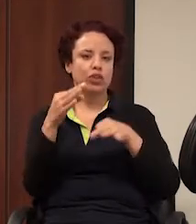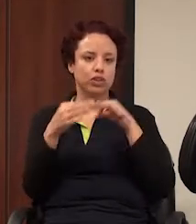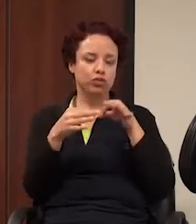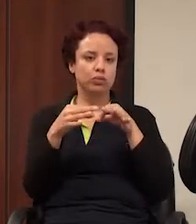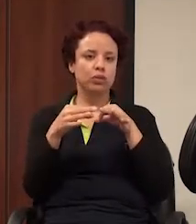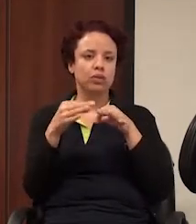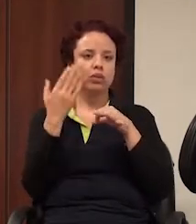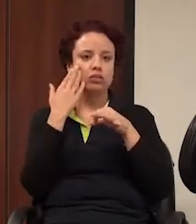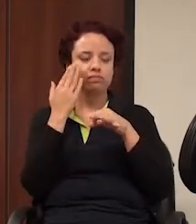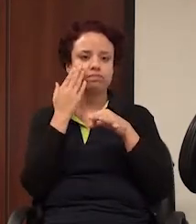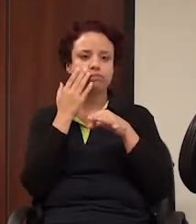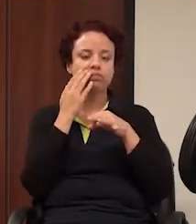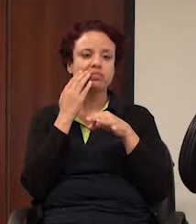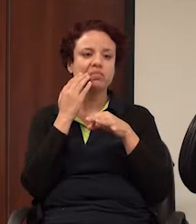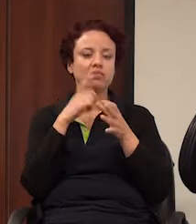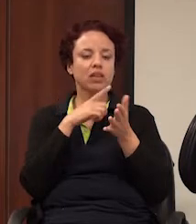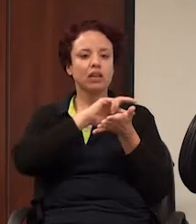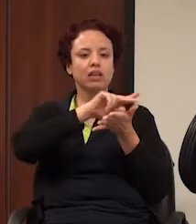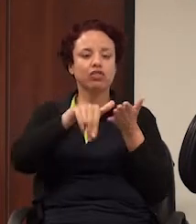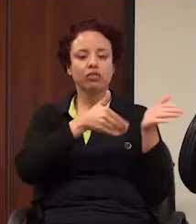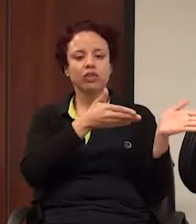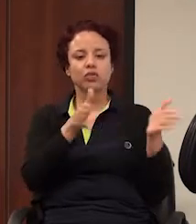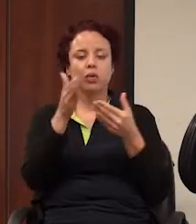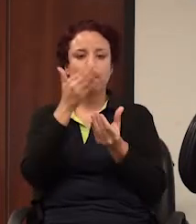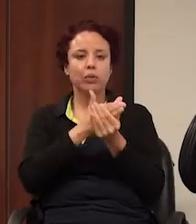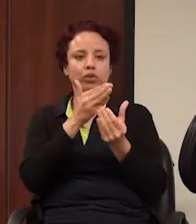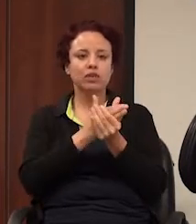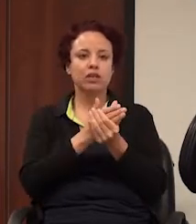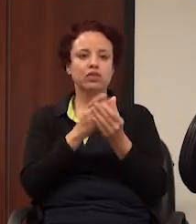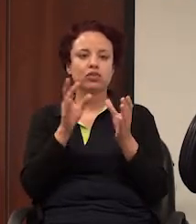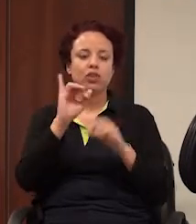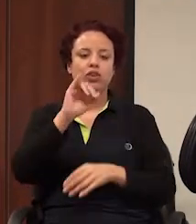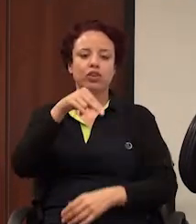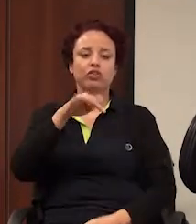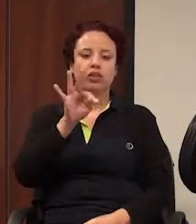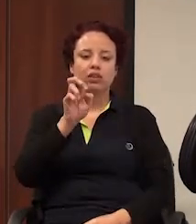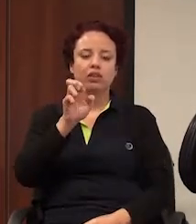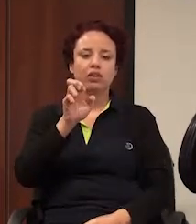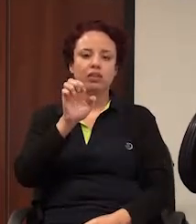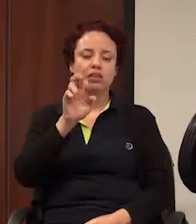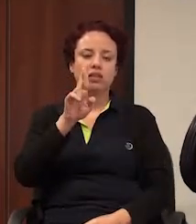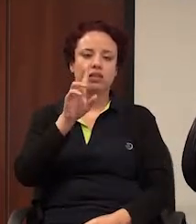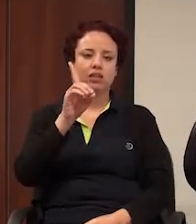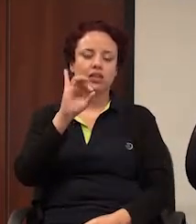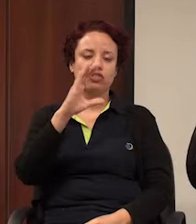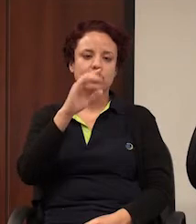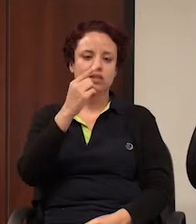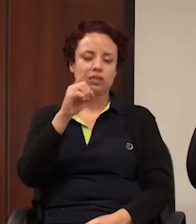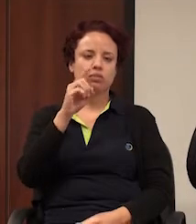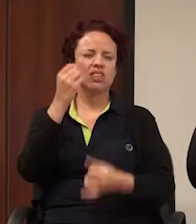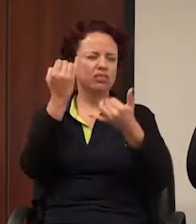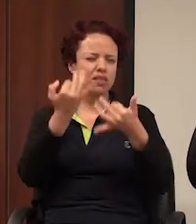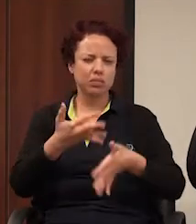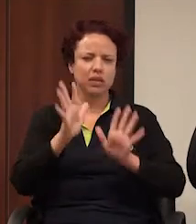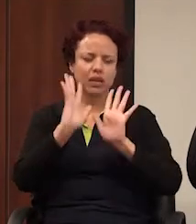acabava sendo viabilizado pelos diversos processos de interdição. Né. Muito bem falado aqui